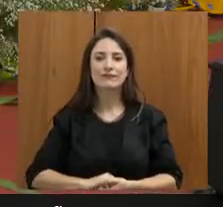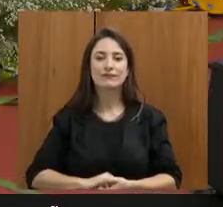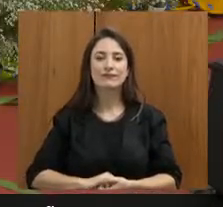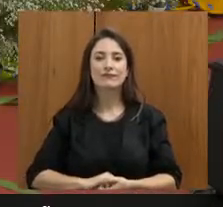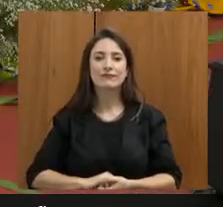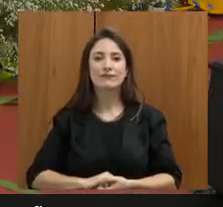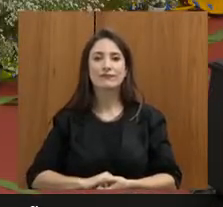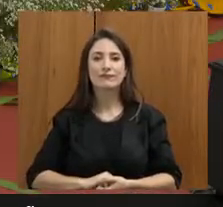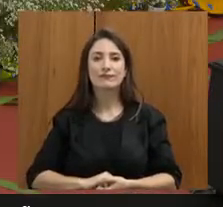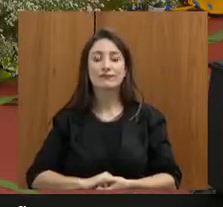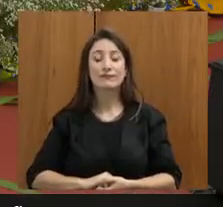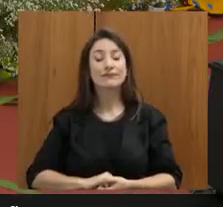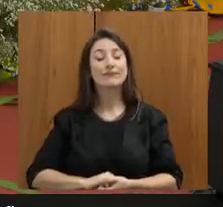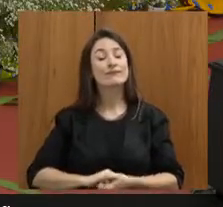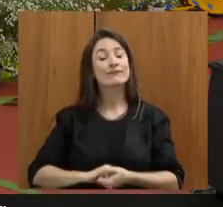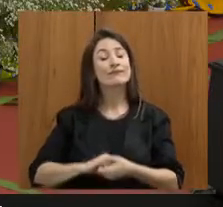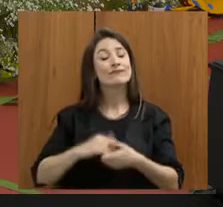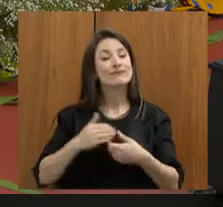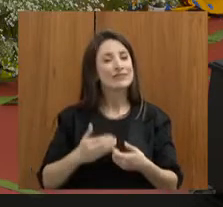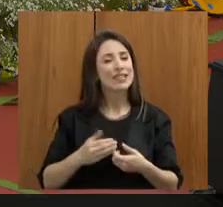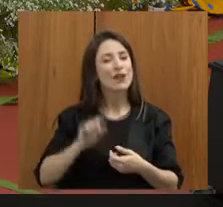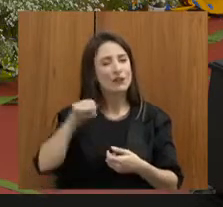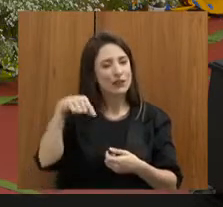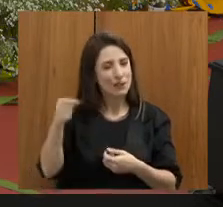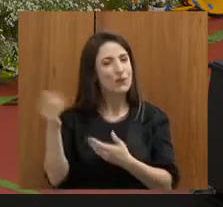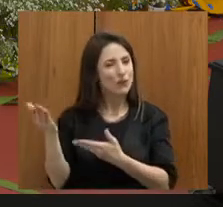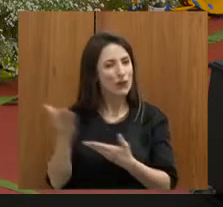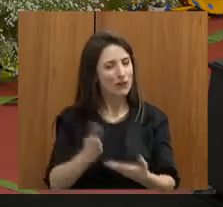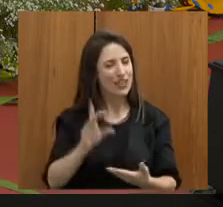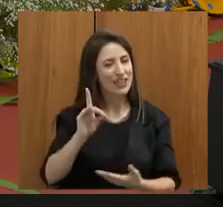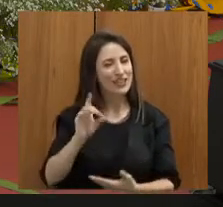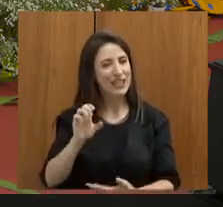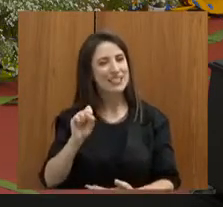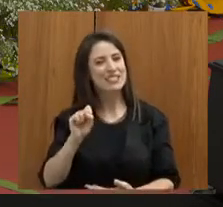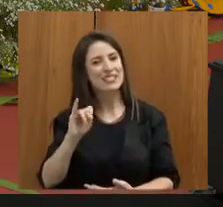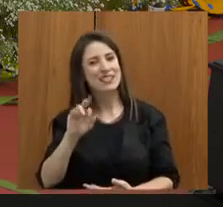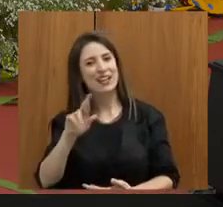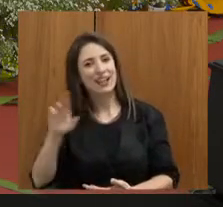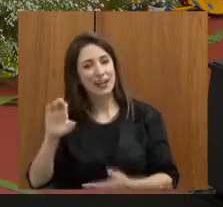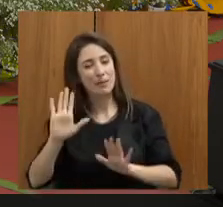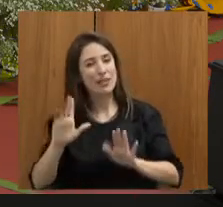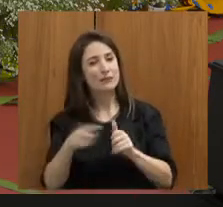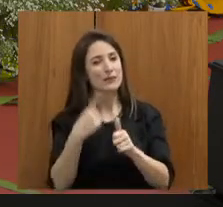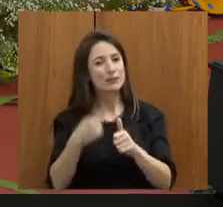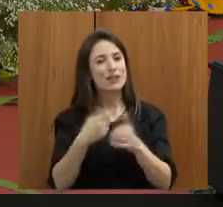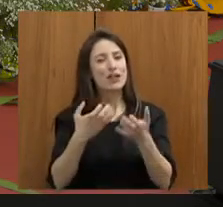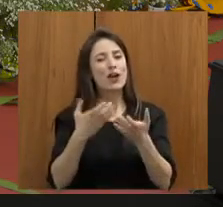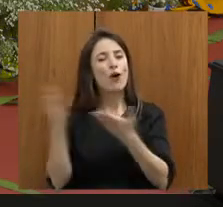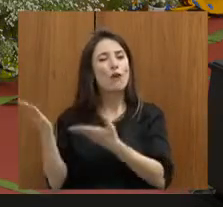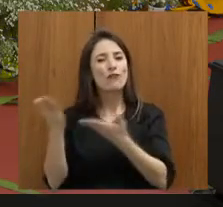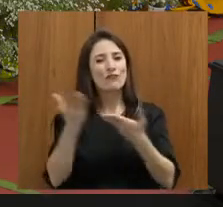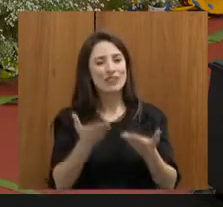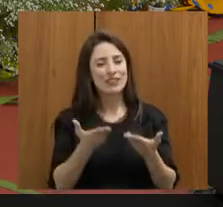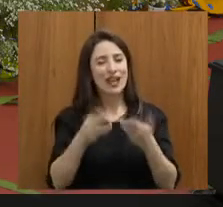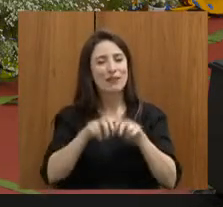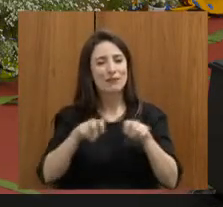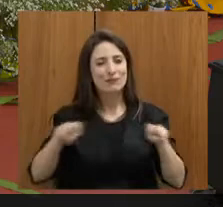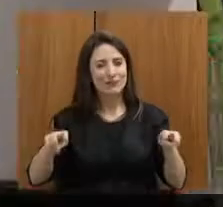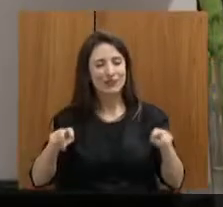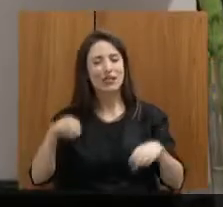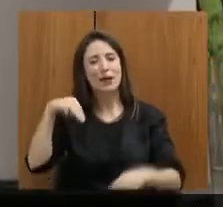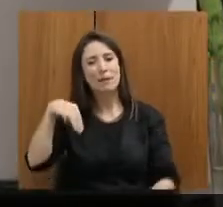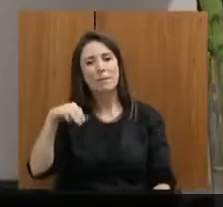E aí antes de passar a palavra a senhora Desirée those Eu quero convidar para compor a mesa makota